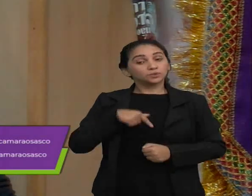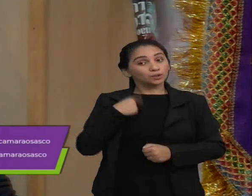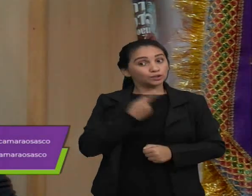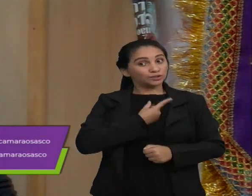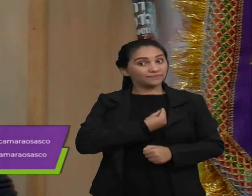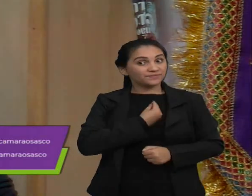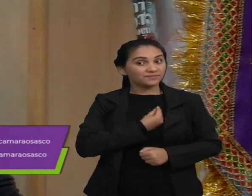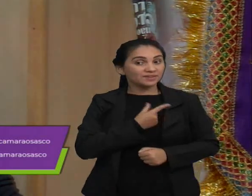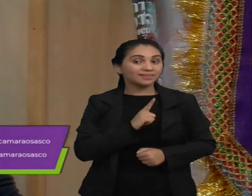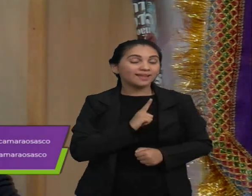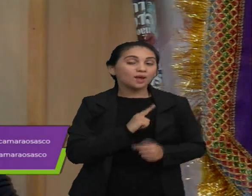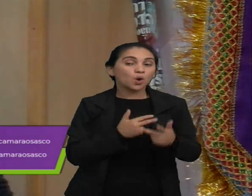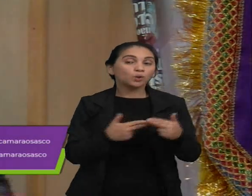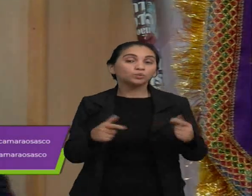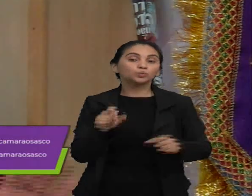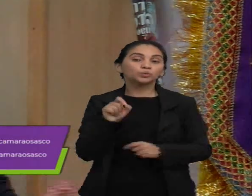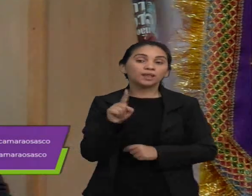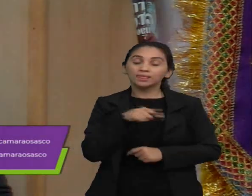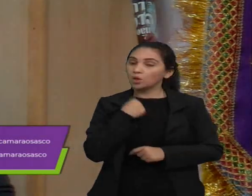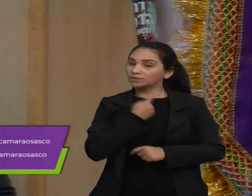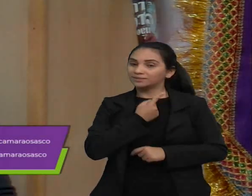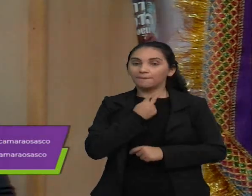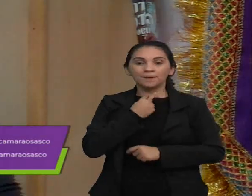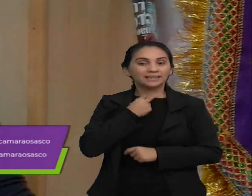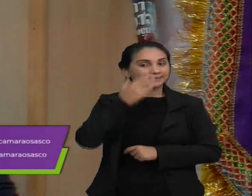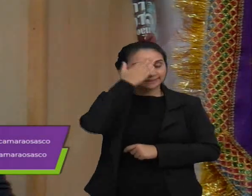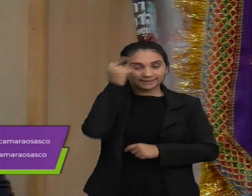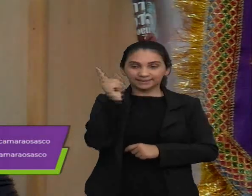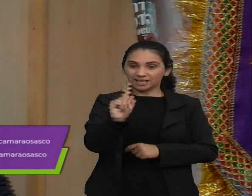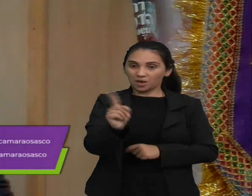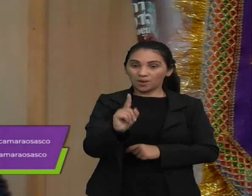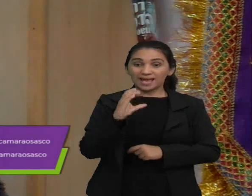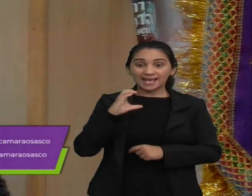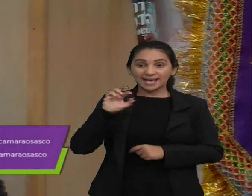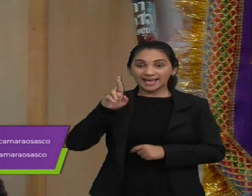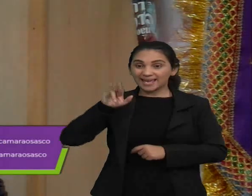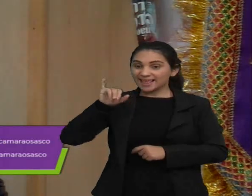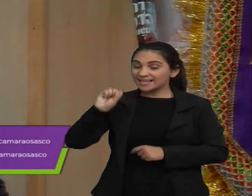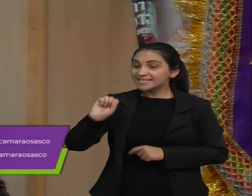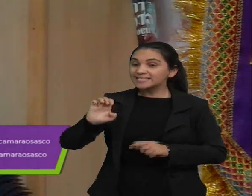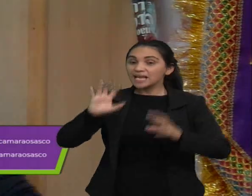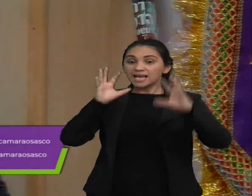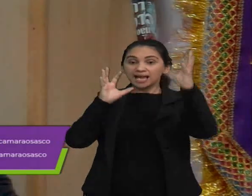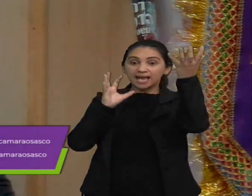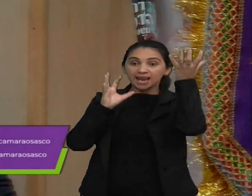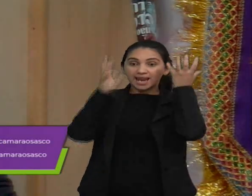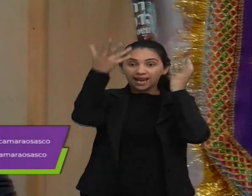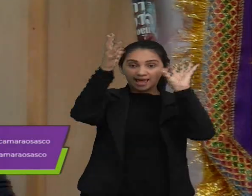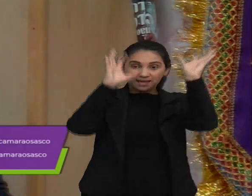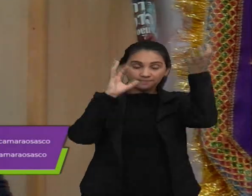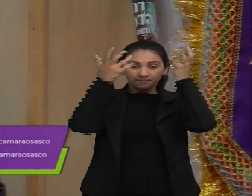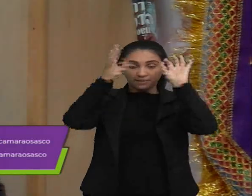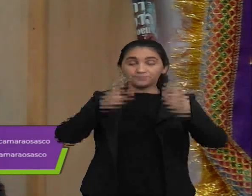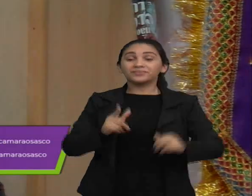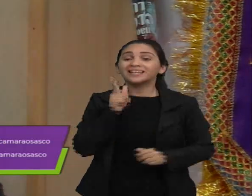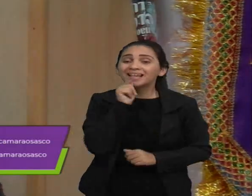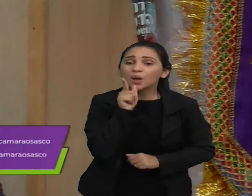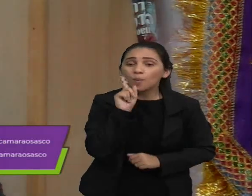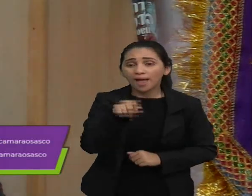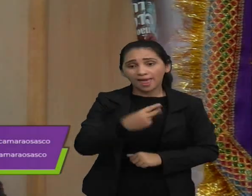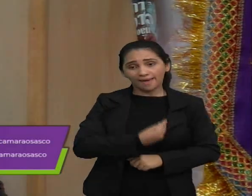hoje também algo que a gente não pode esquecer que é uma crise climática e a água ela é vida